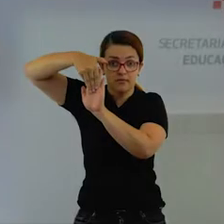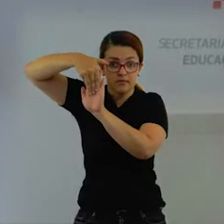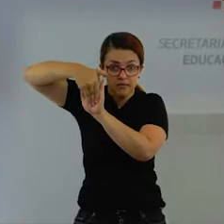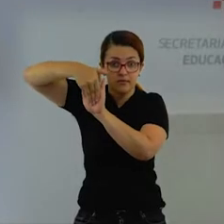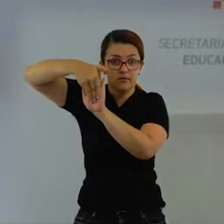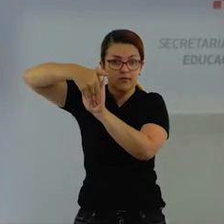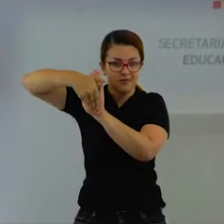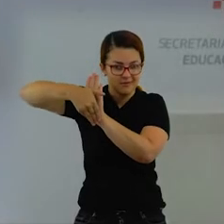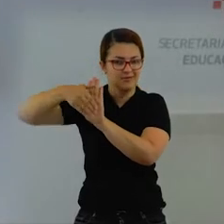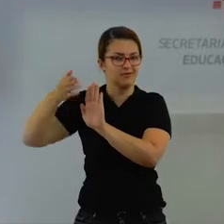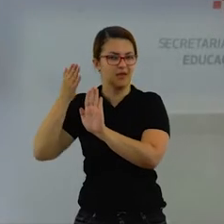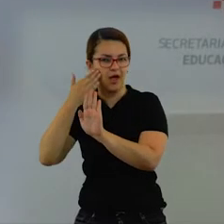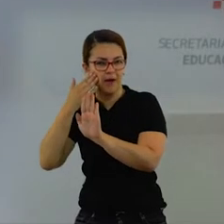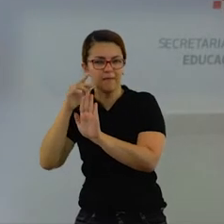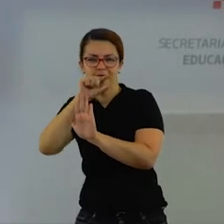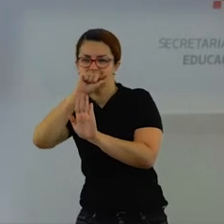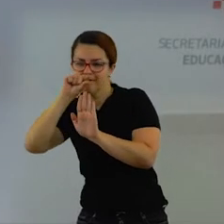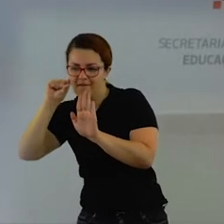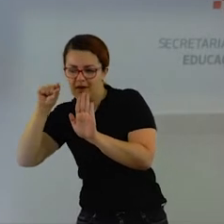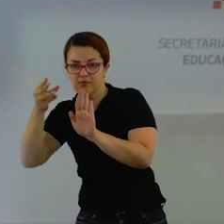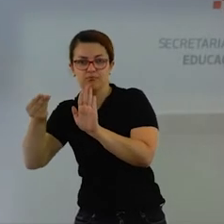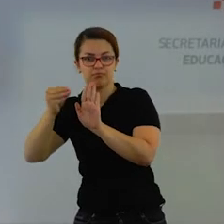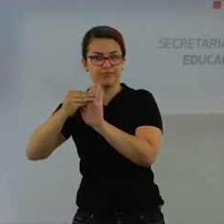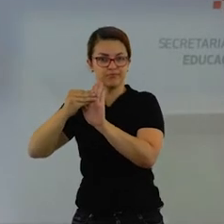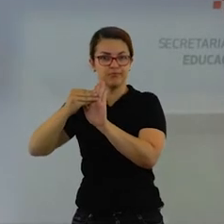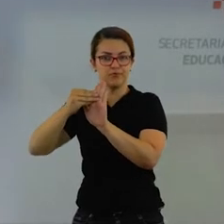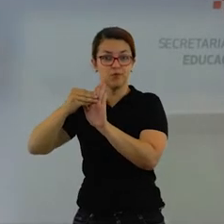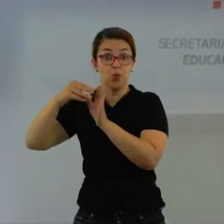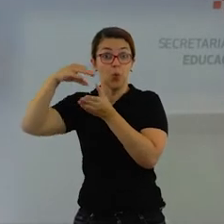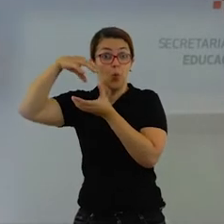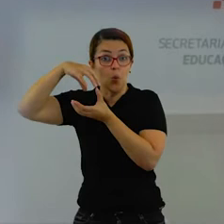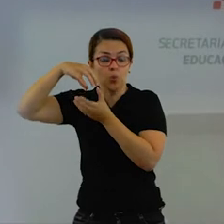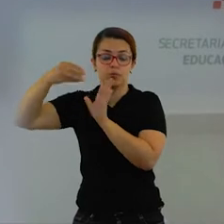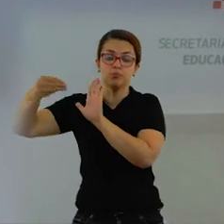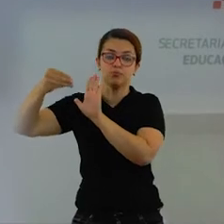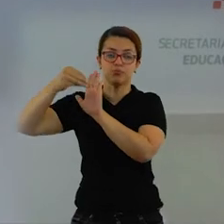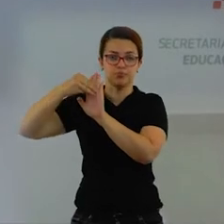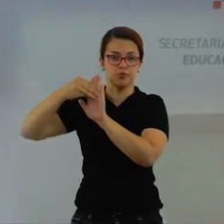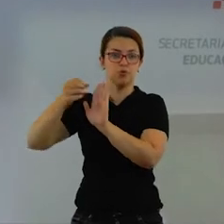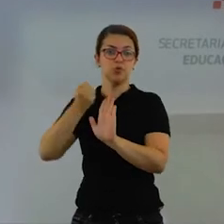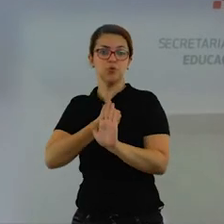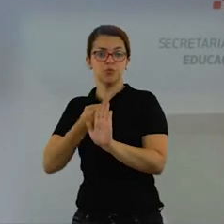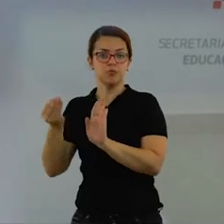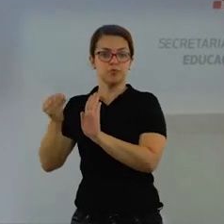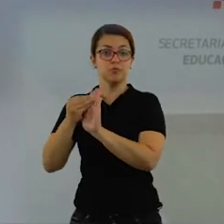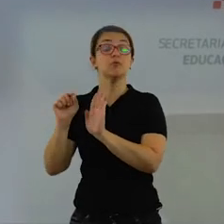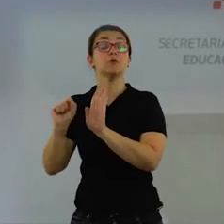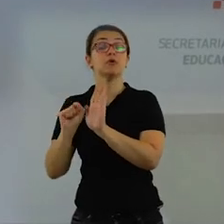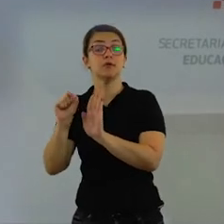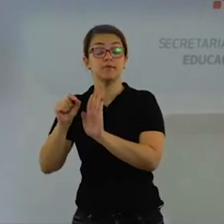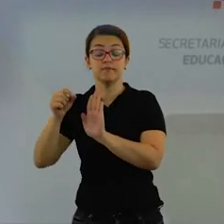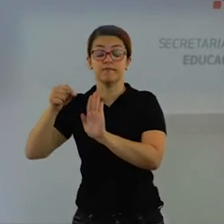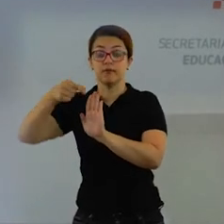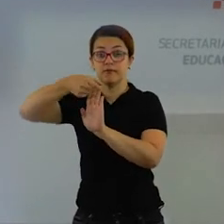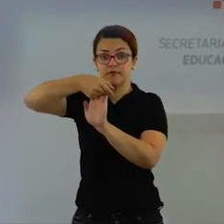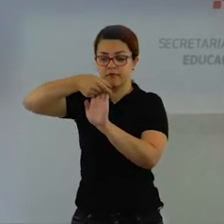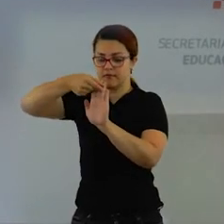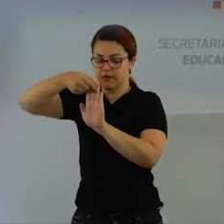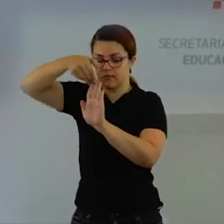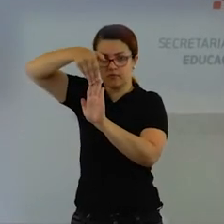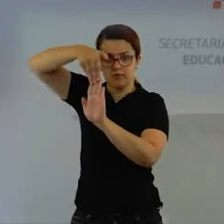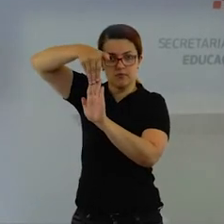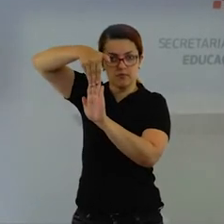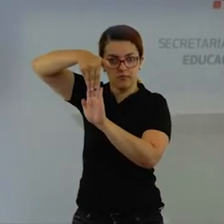As frases, os ovinhos, os números. Então o que você vai fazer? Você vai encaixar